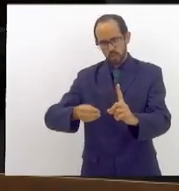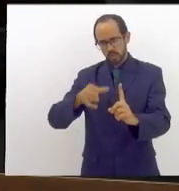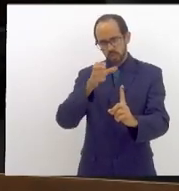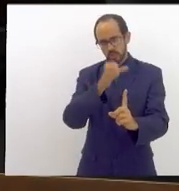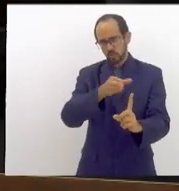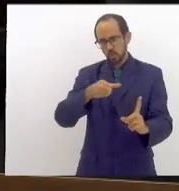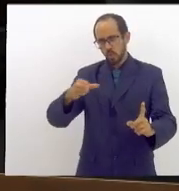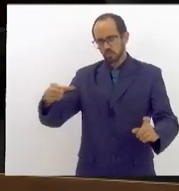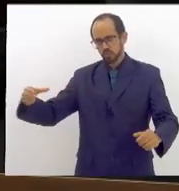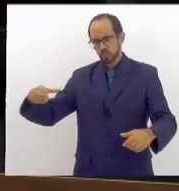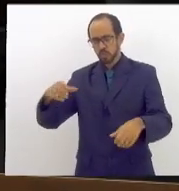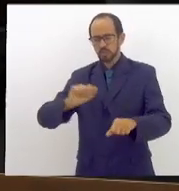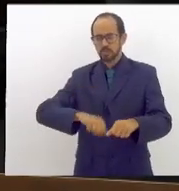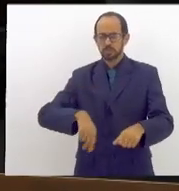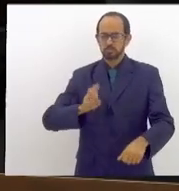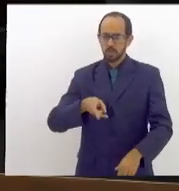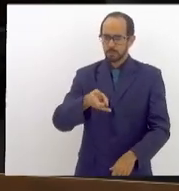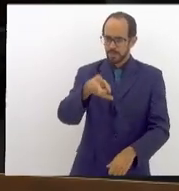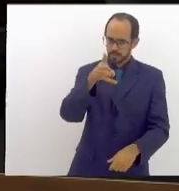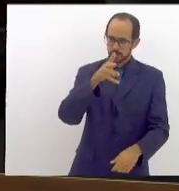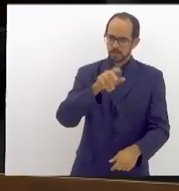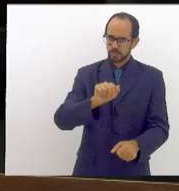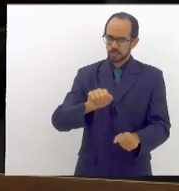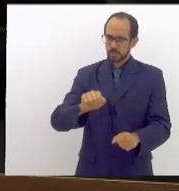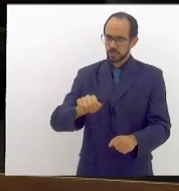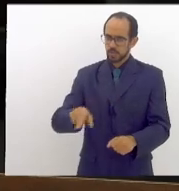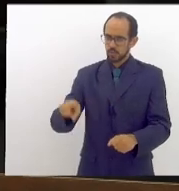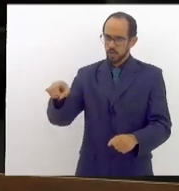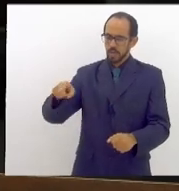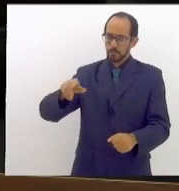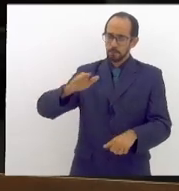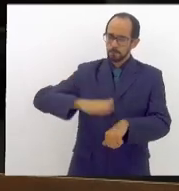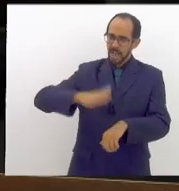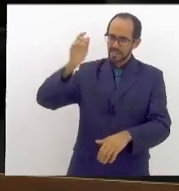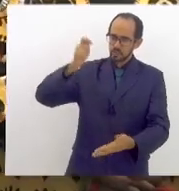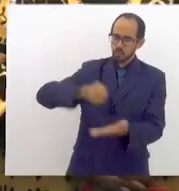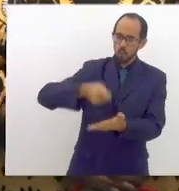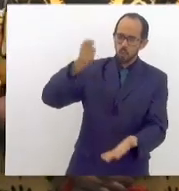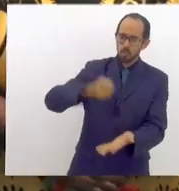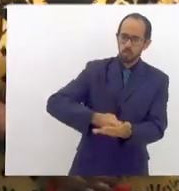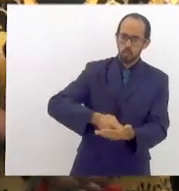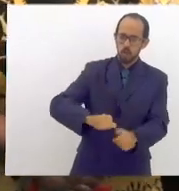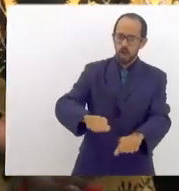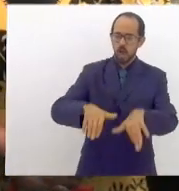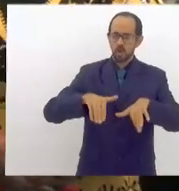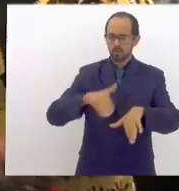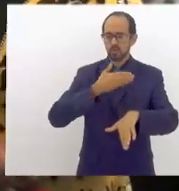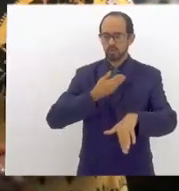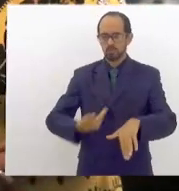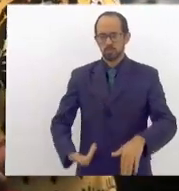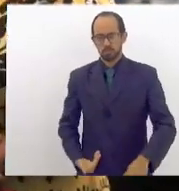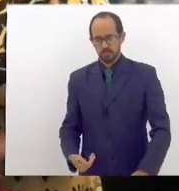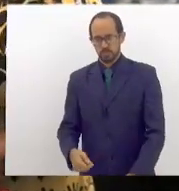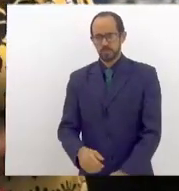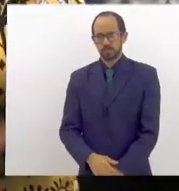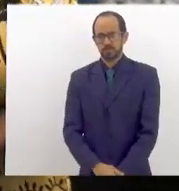permanentes e foi quem mais cobrou a audiência pública